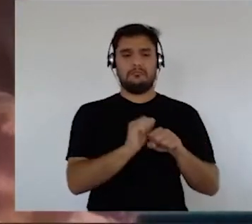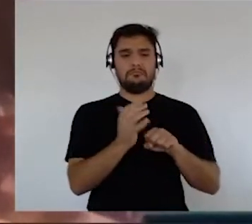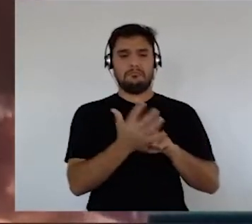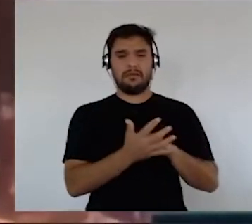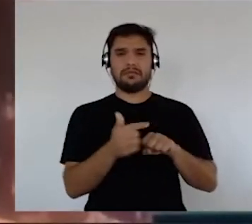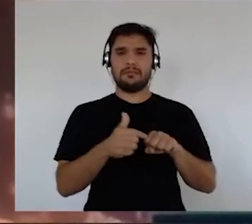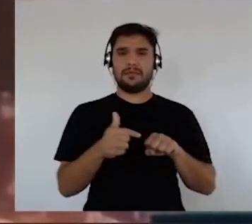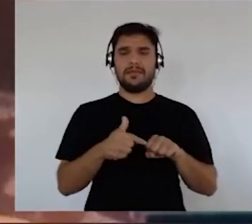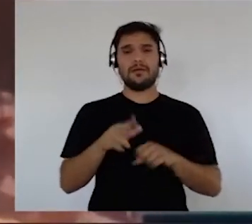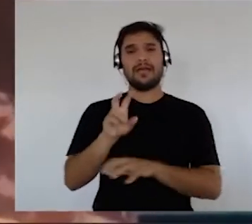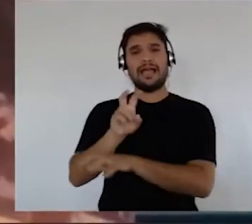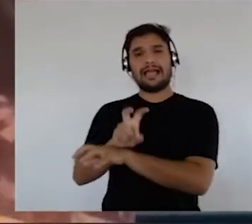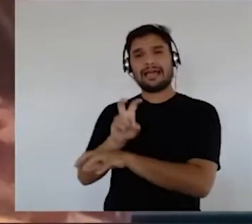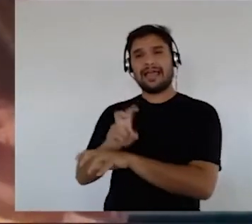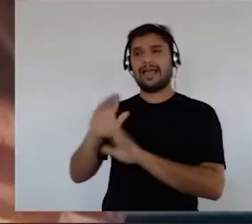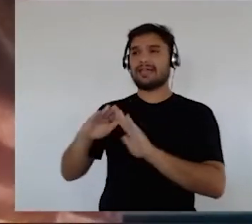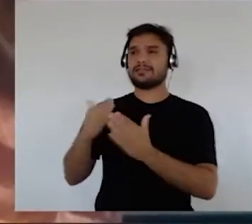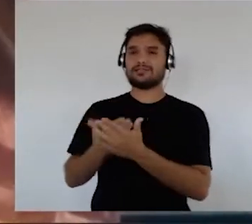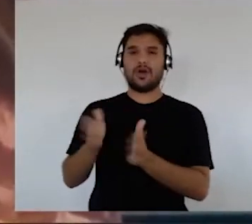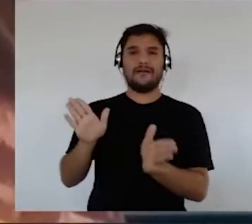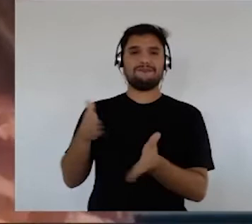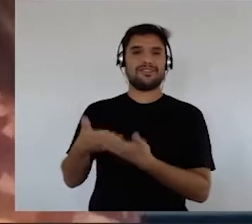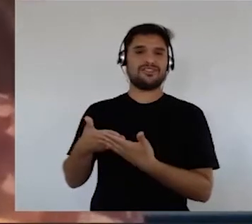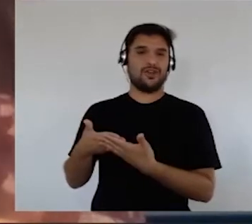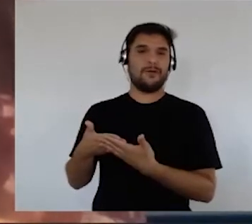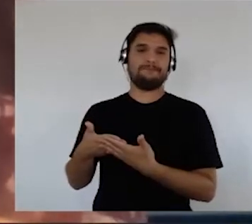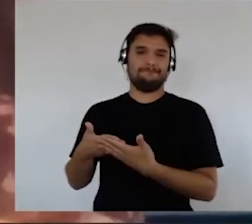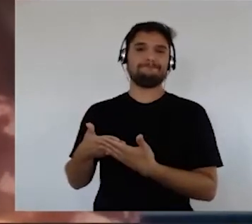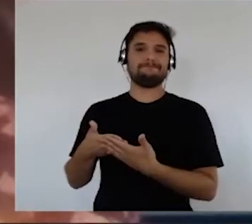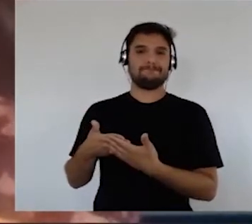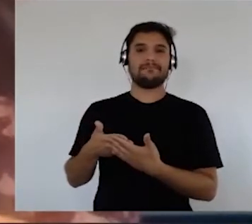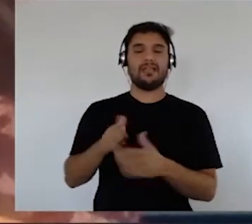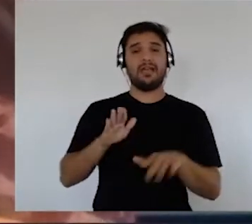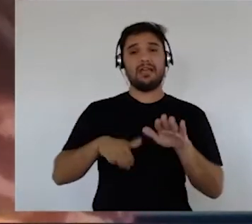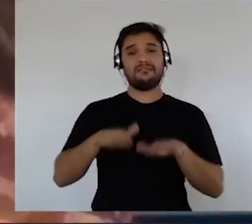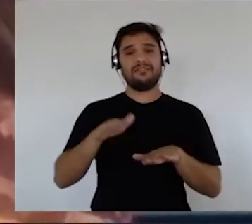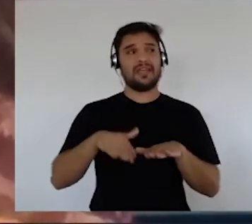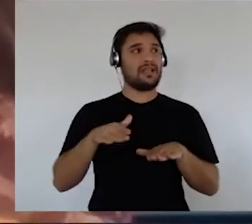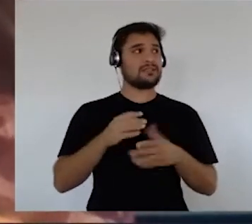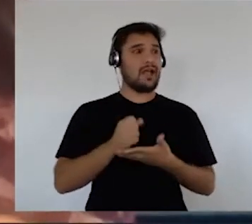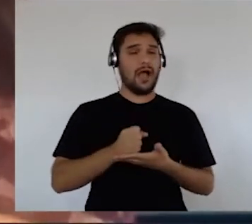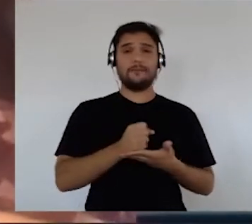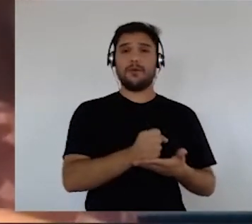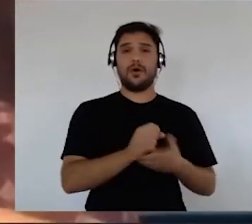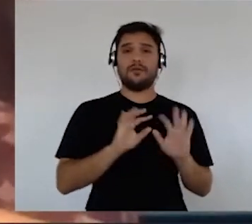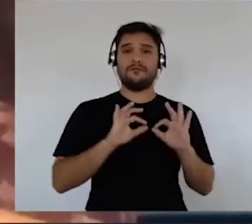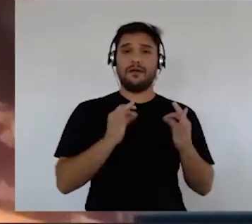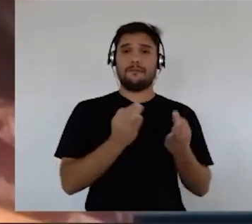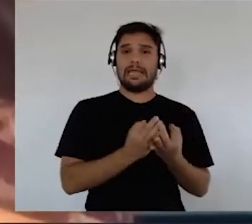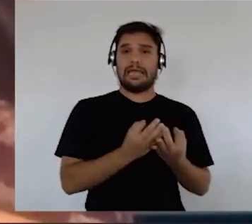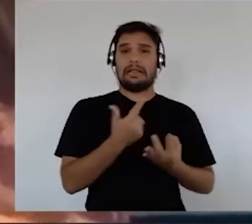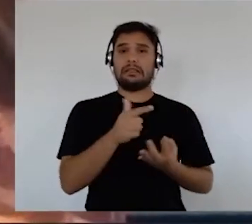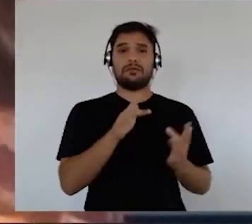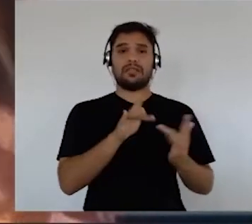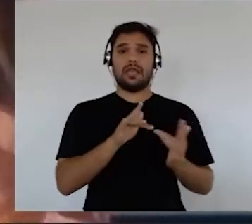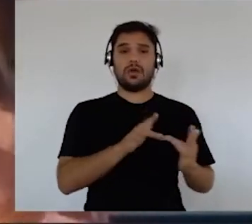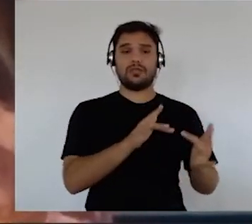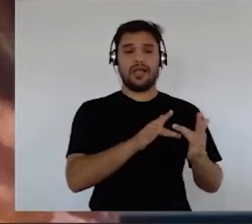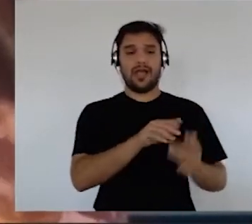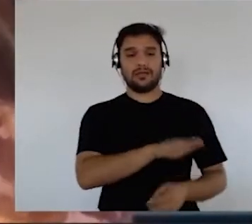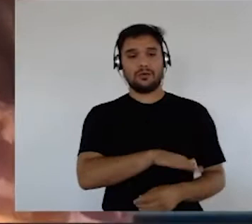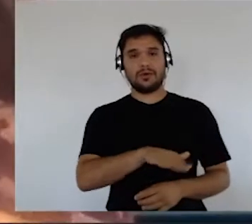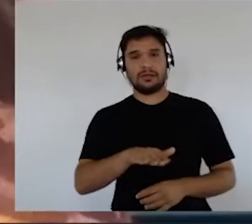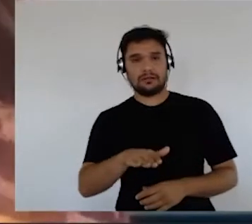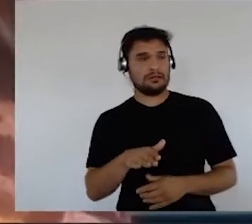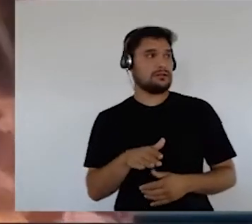pandemia, creches, escolas fechadas, e muitas vezes a rede de apoio, sem poder ter contato com as